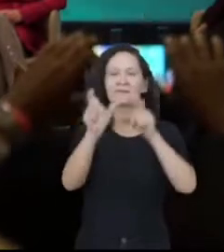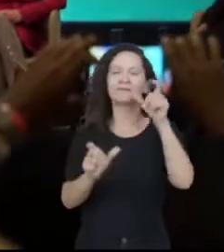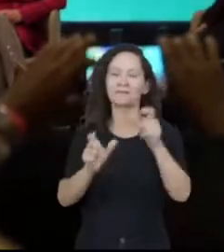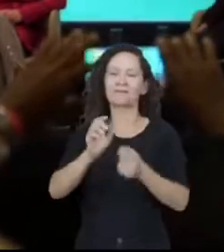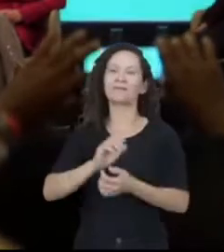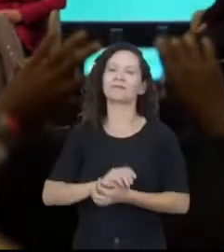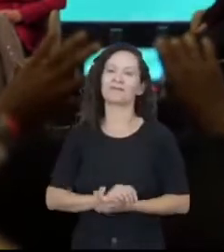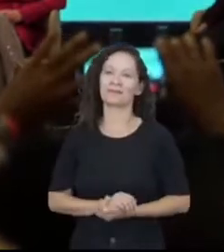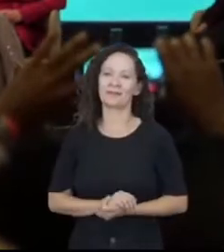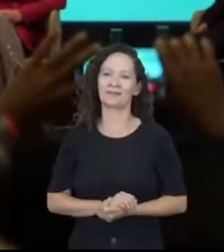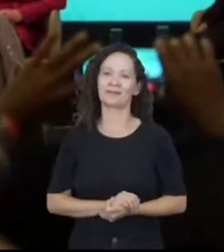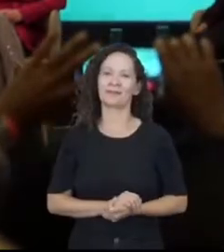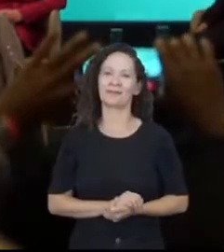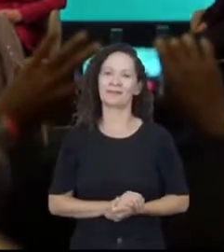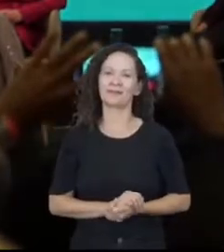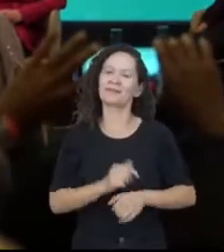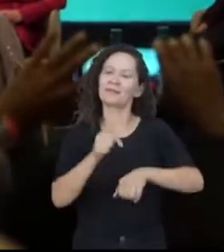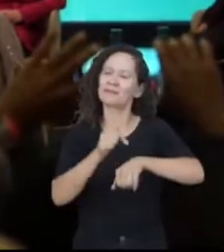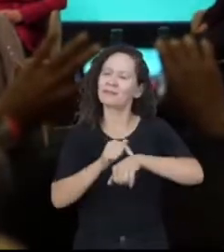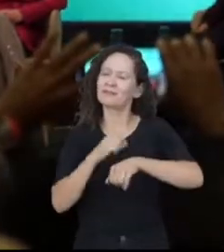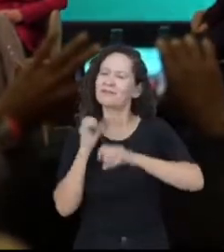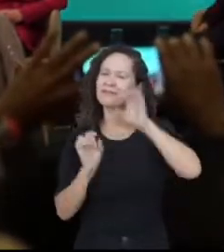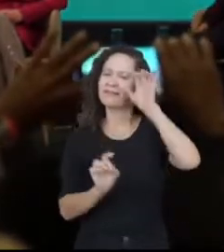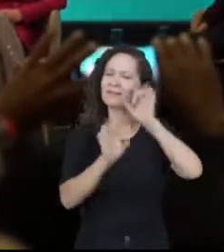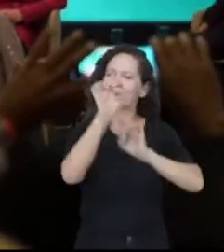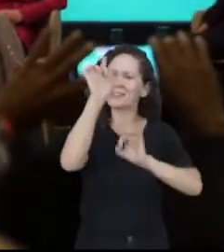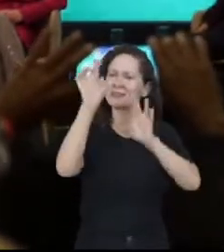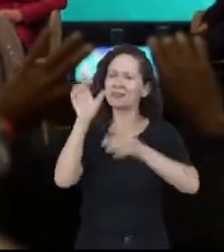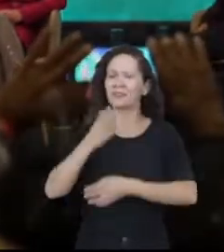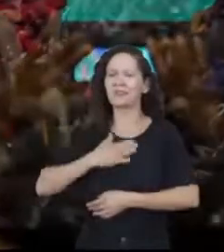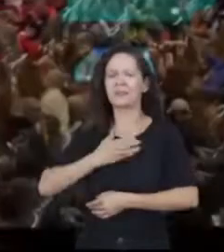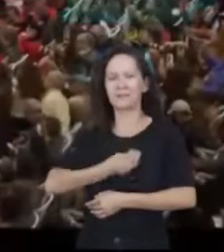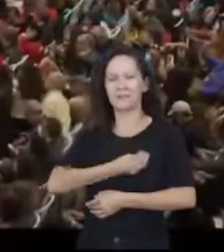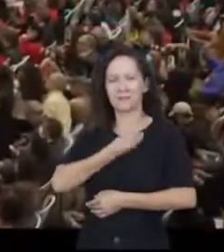é um momento muito especial na minha vida.